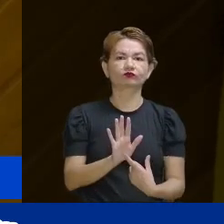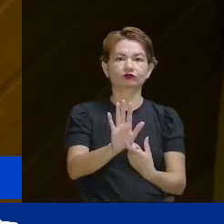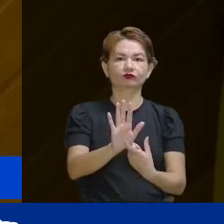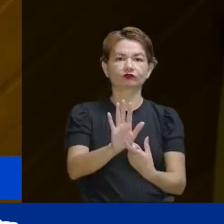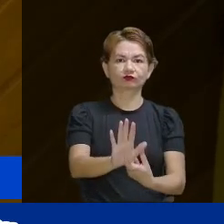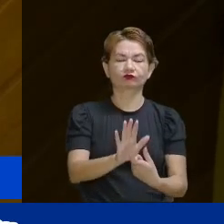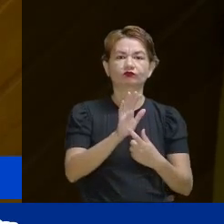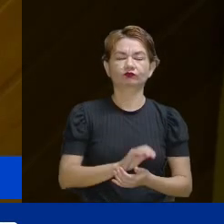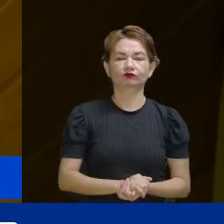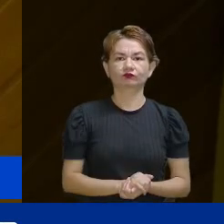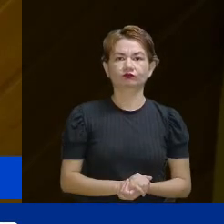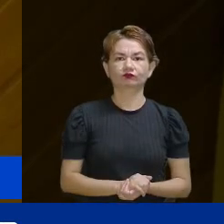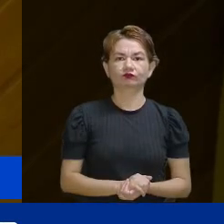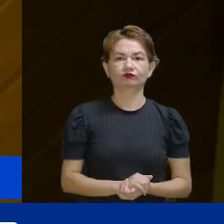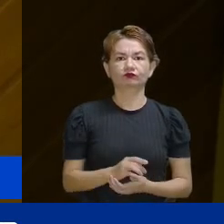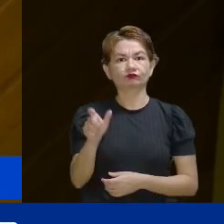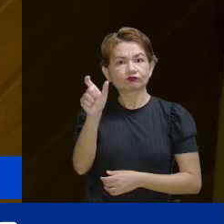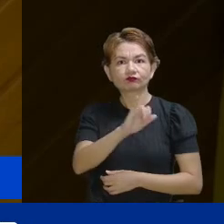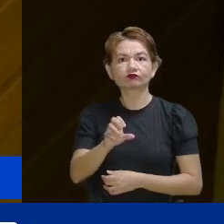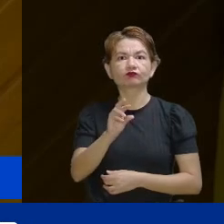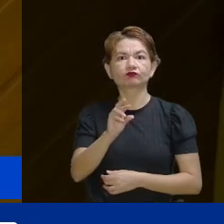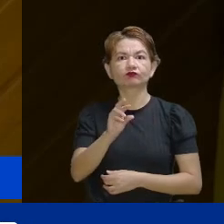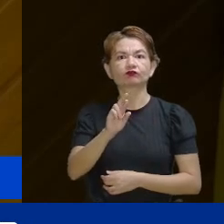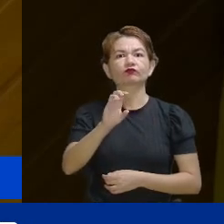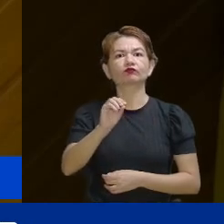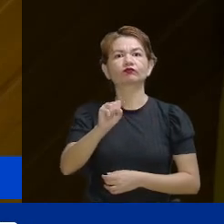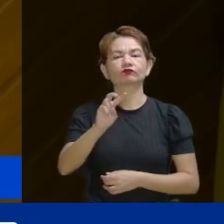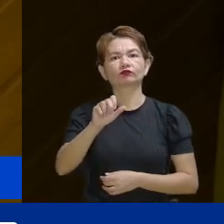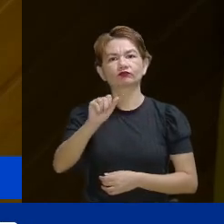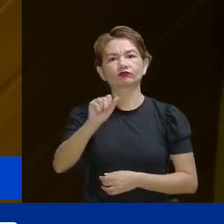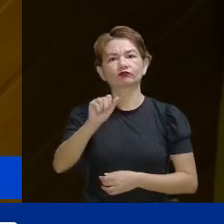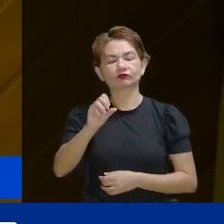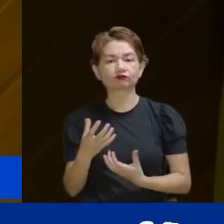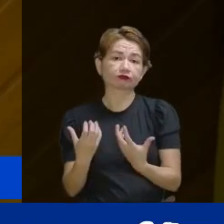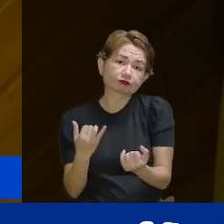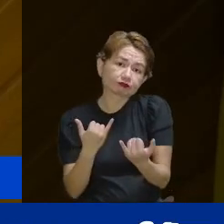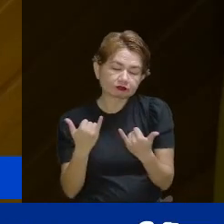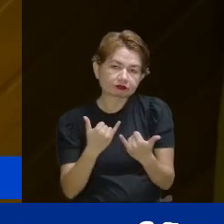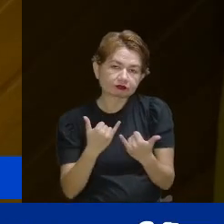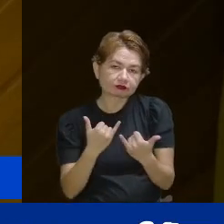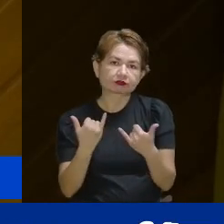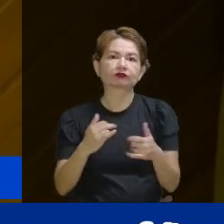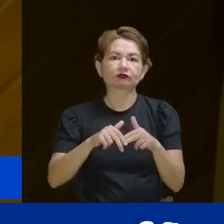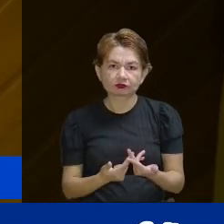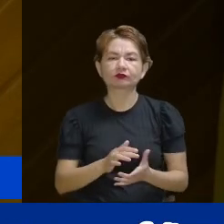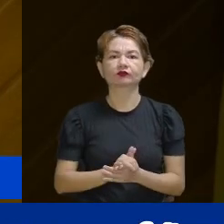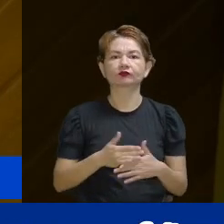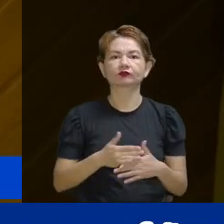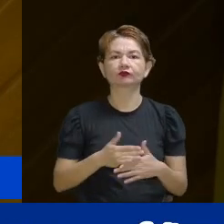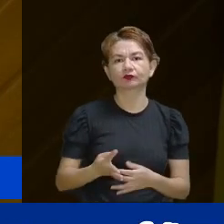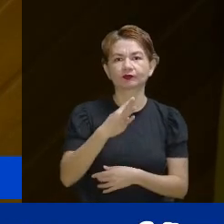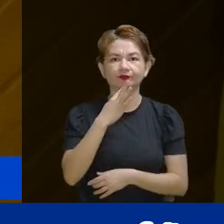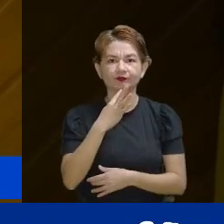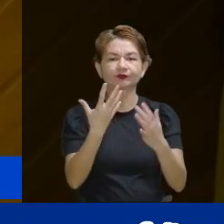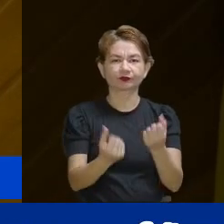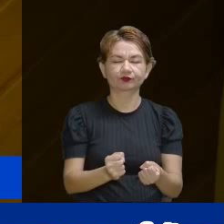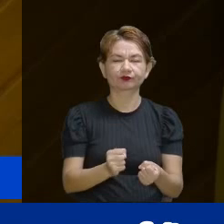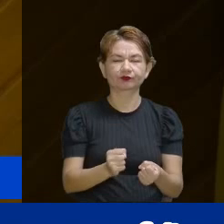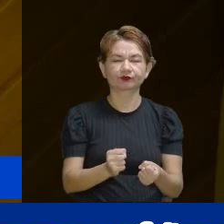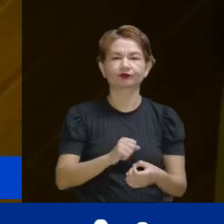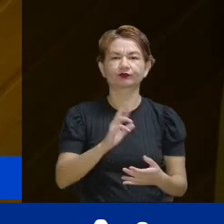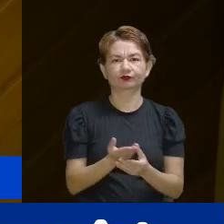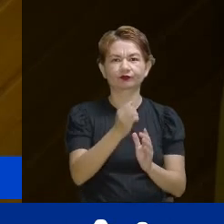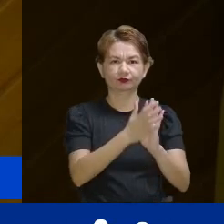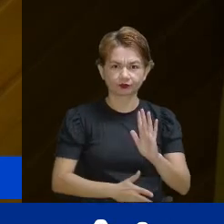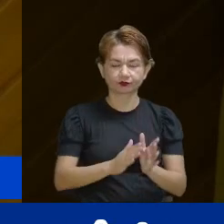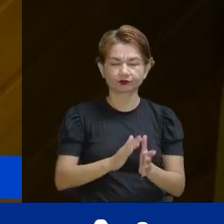a anuência de Jouri Oswaldo com as condutas legais imputadas. E, ao final, pediu o conhecimento e o acolhimento dos embargos com